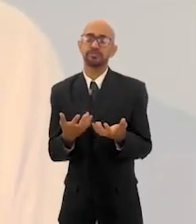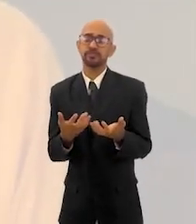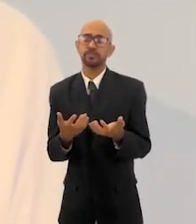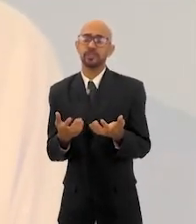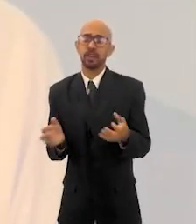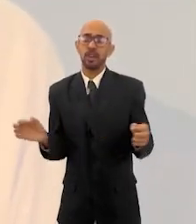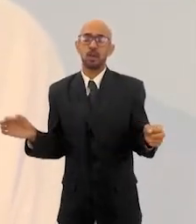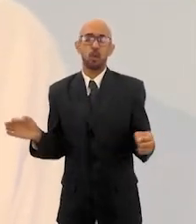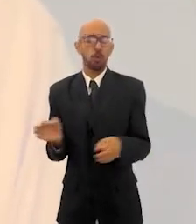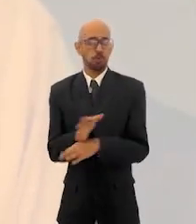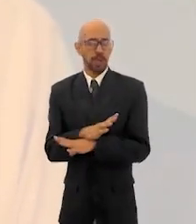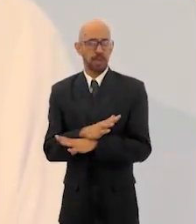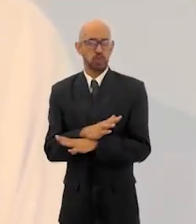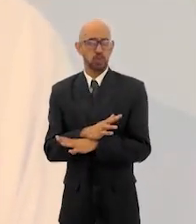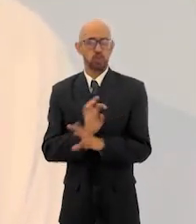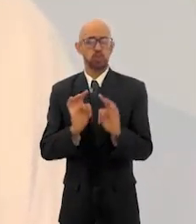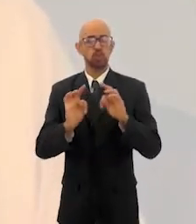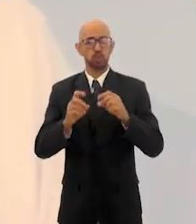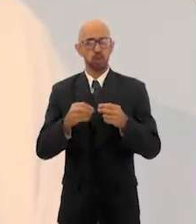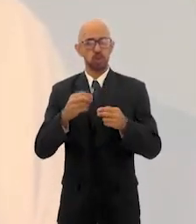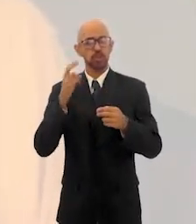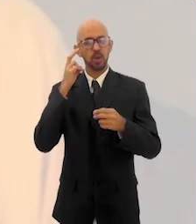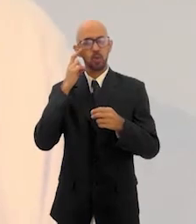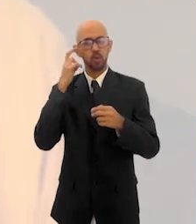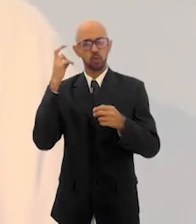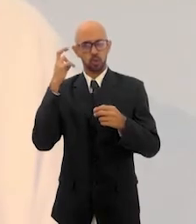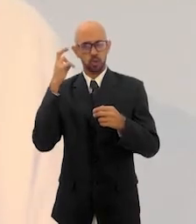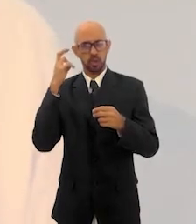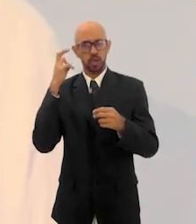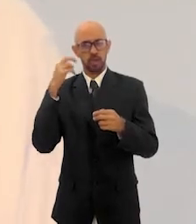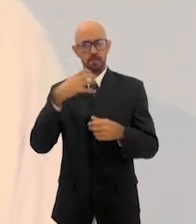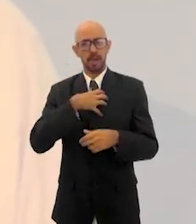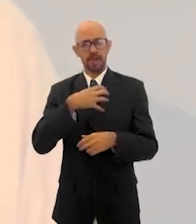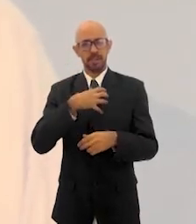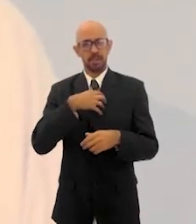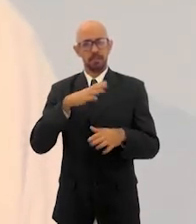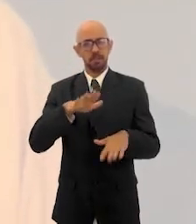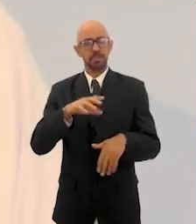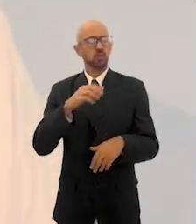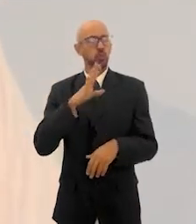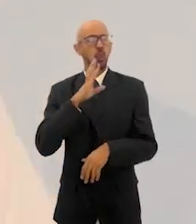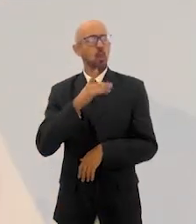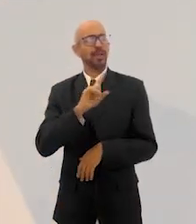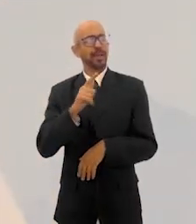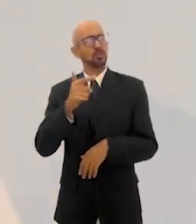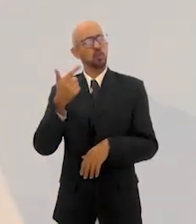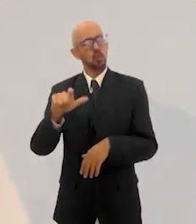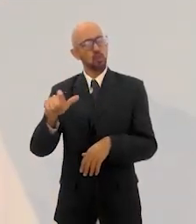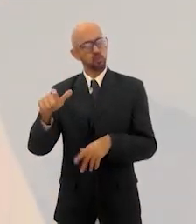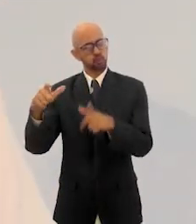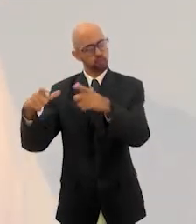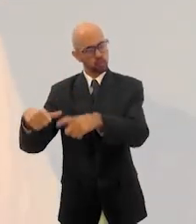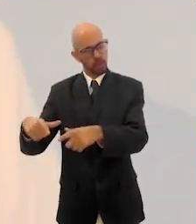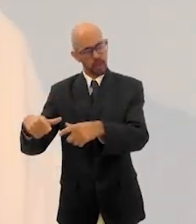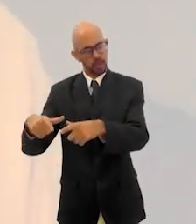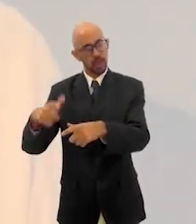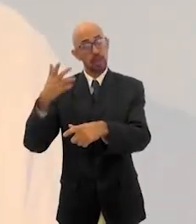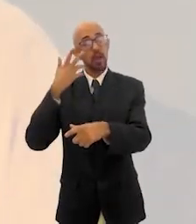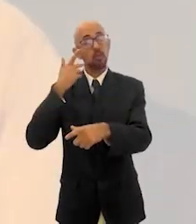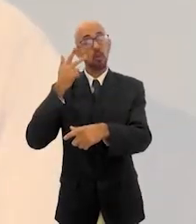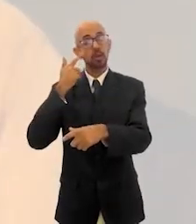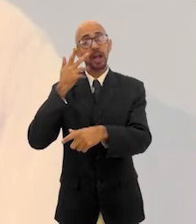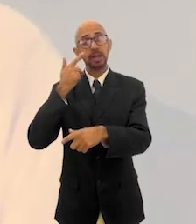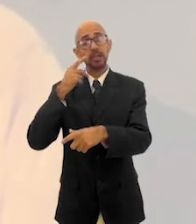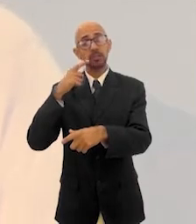muito completo dessa cultura toda. Só que aí você não conhece outras coisas. Quando esse período de Fortaleza foi muito